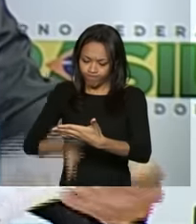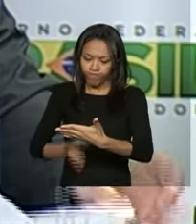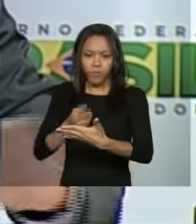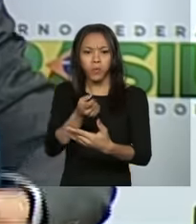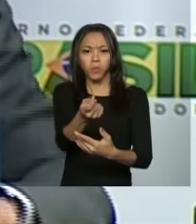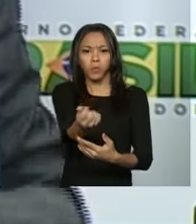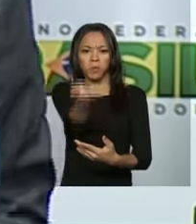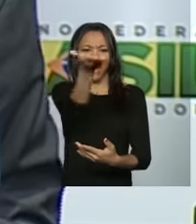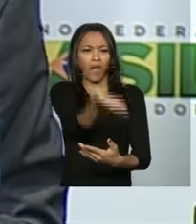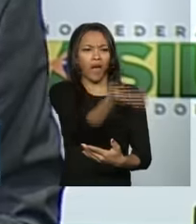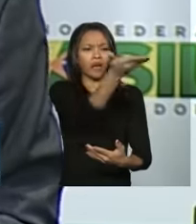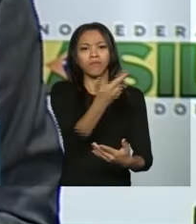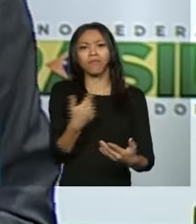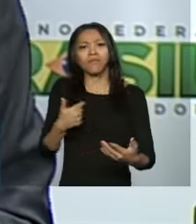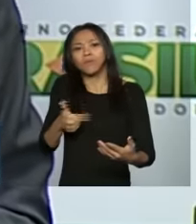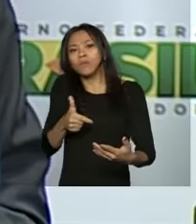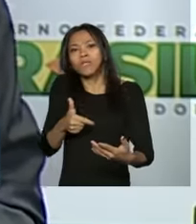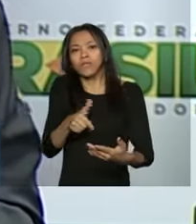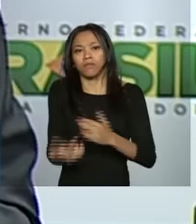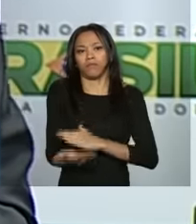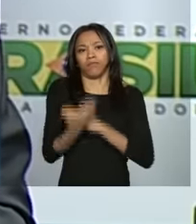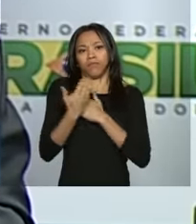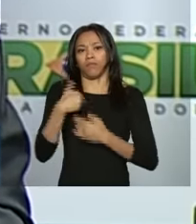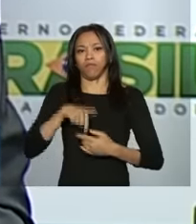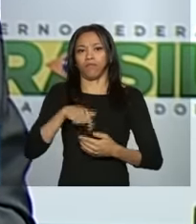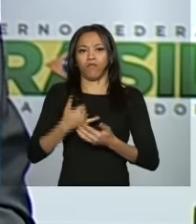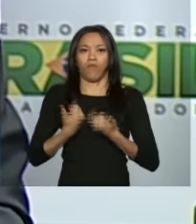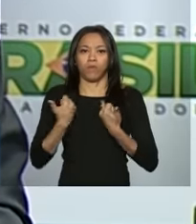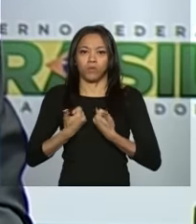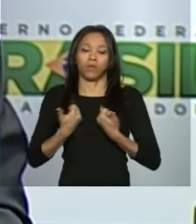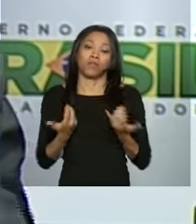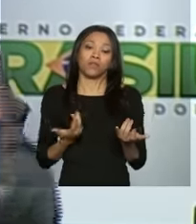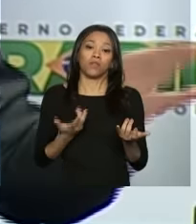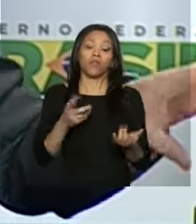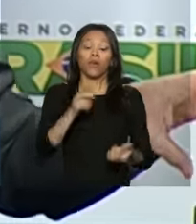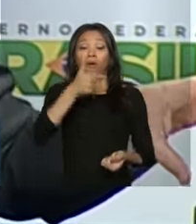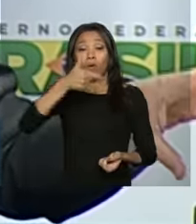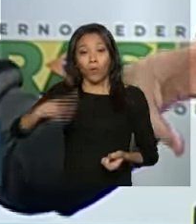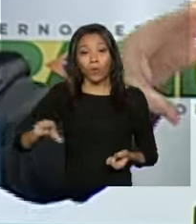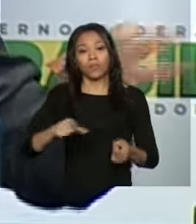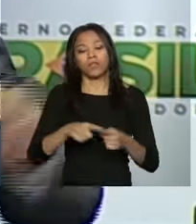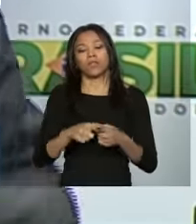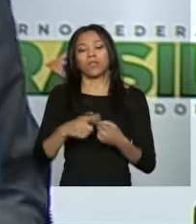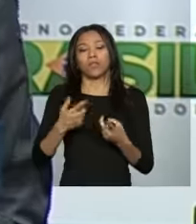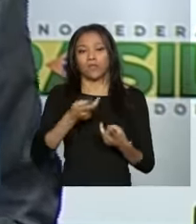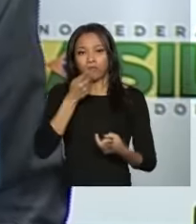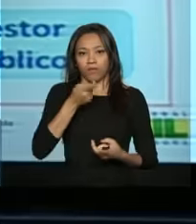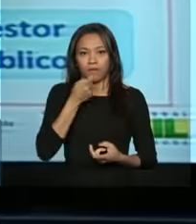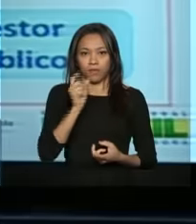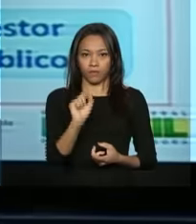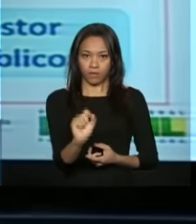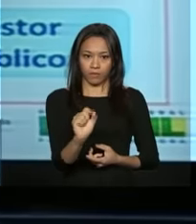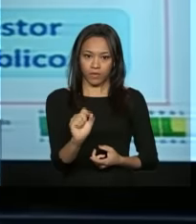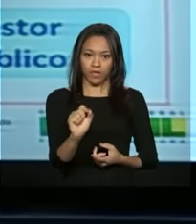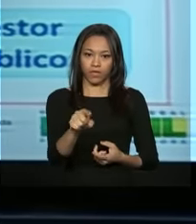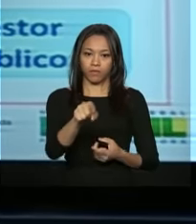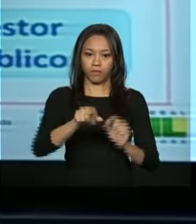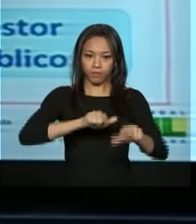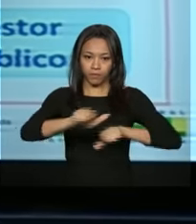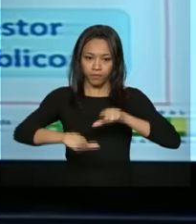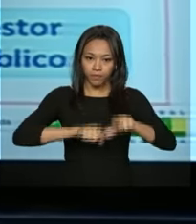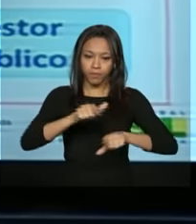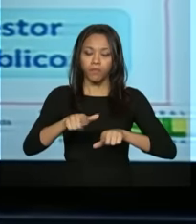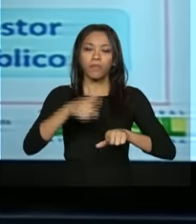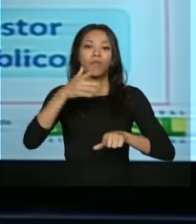razoável bom para entender a cadeia de produção também é preciso entender e nós estamos tentando procurando agir em toda a cadeia